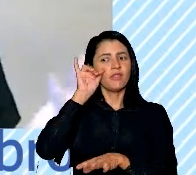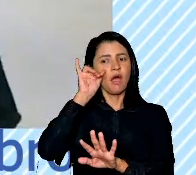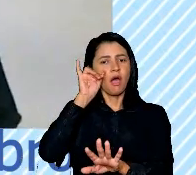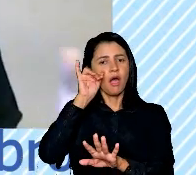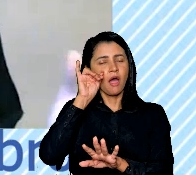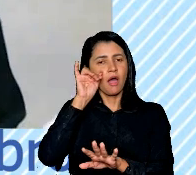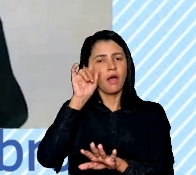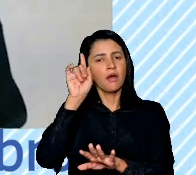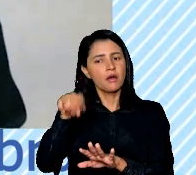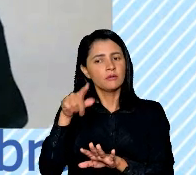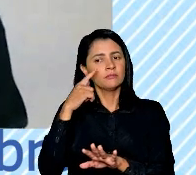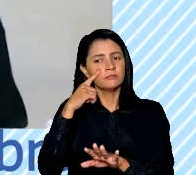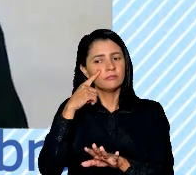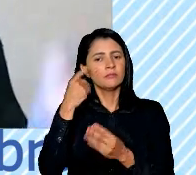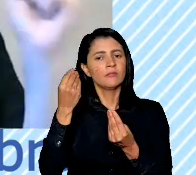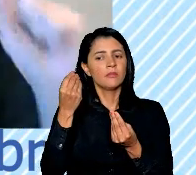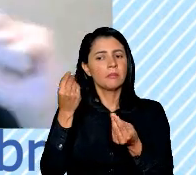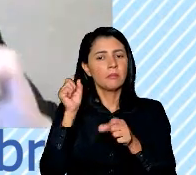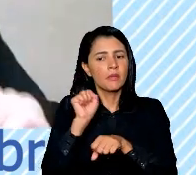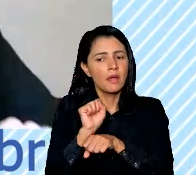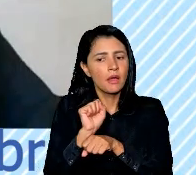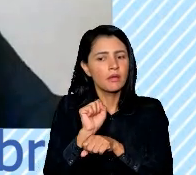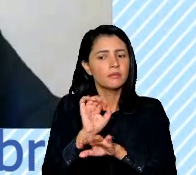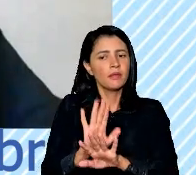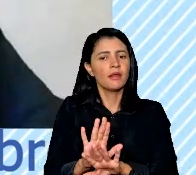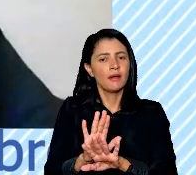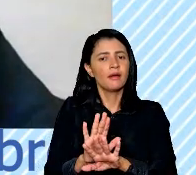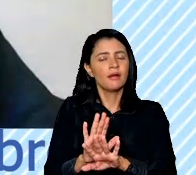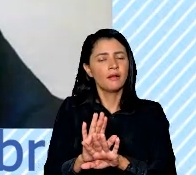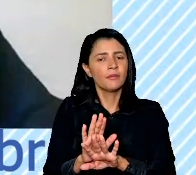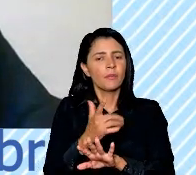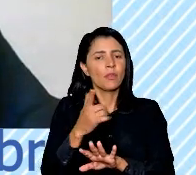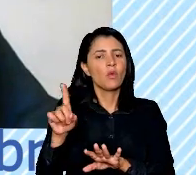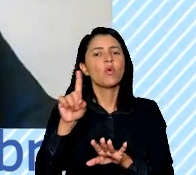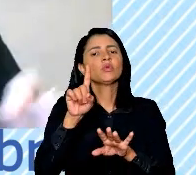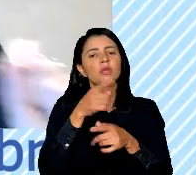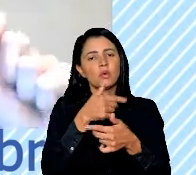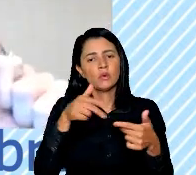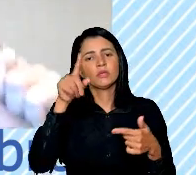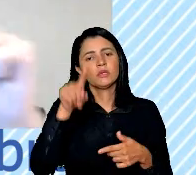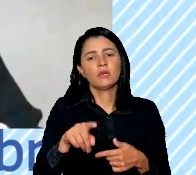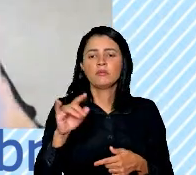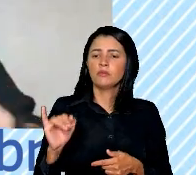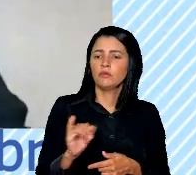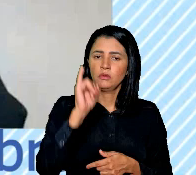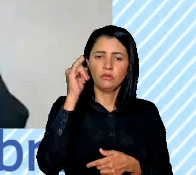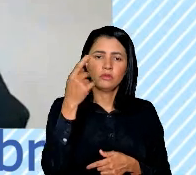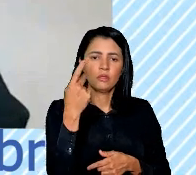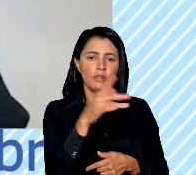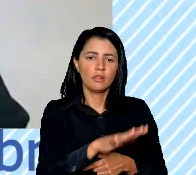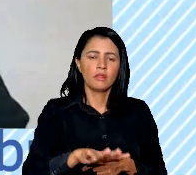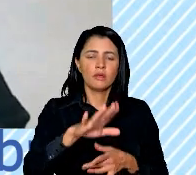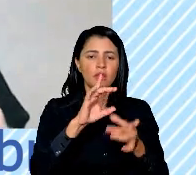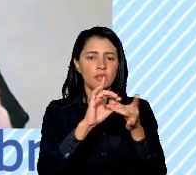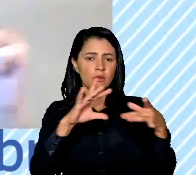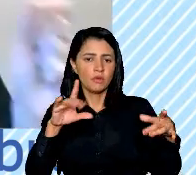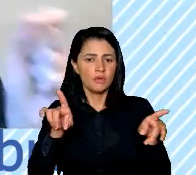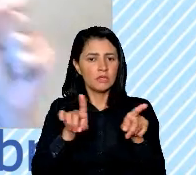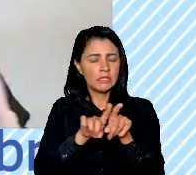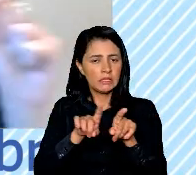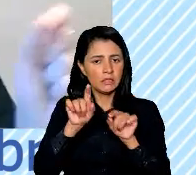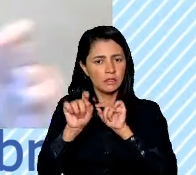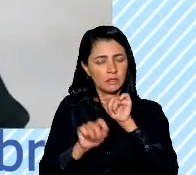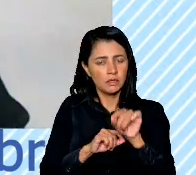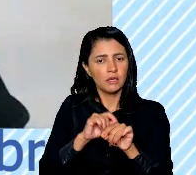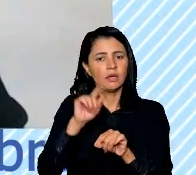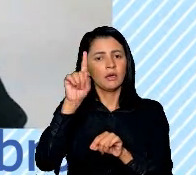da contenção, conter. Outro aspecto importante, só na democracia, pelo menos em tese, a